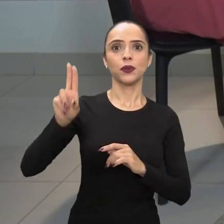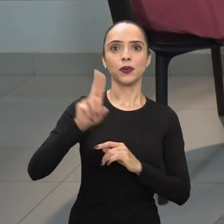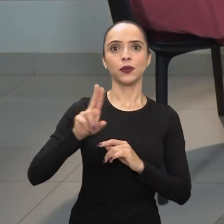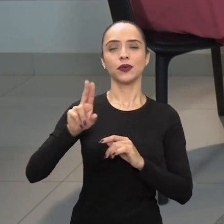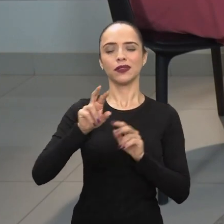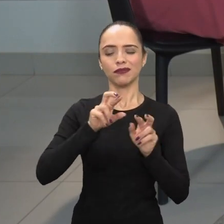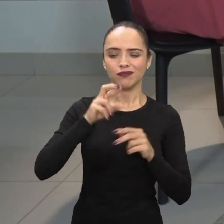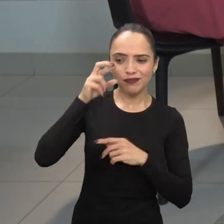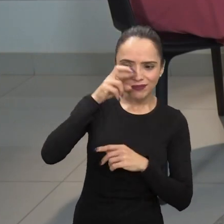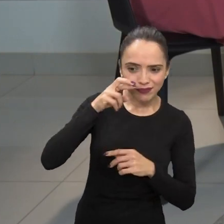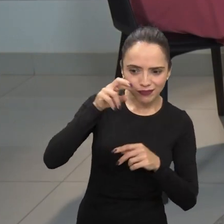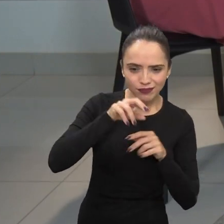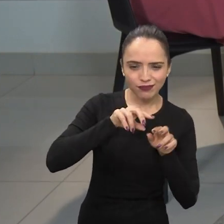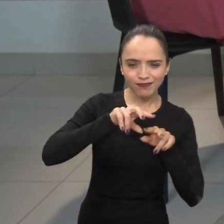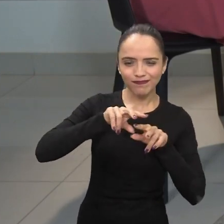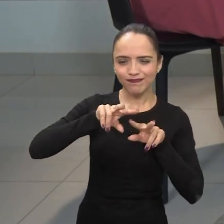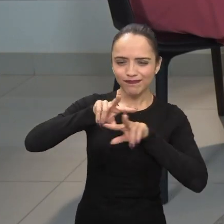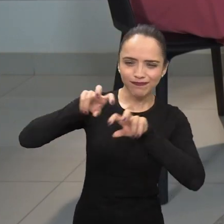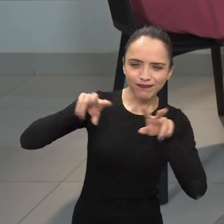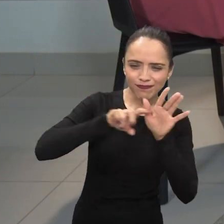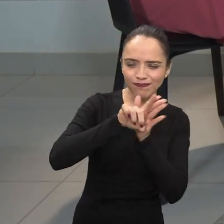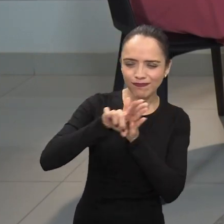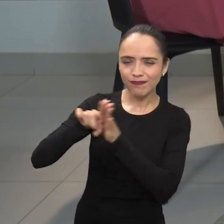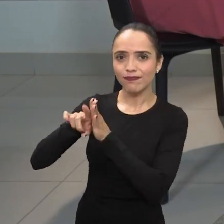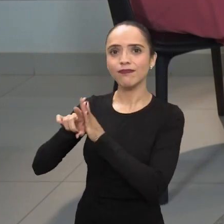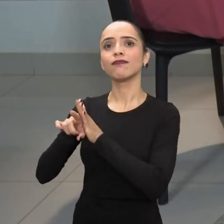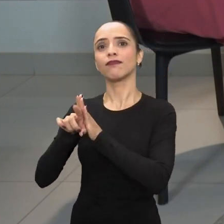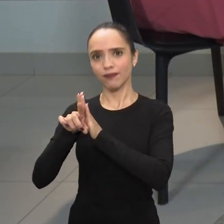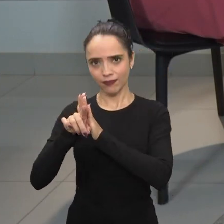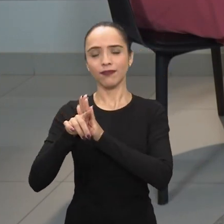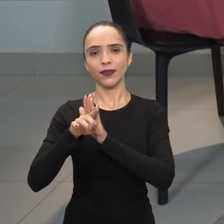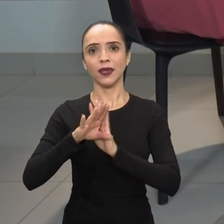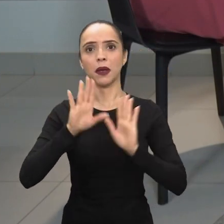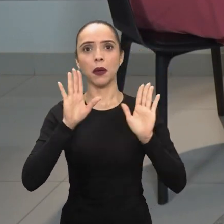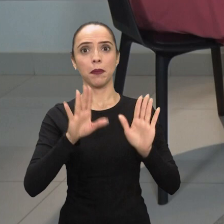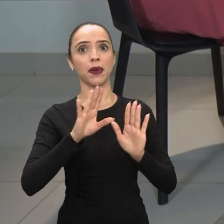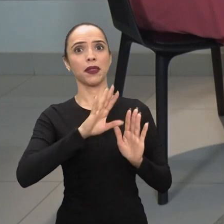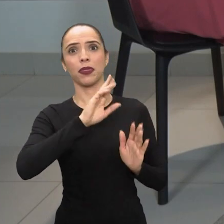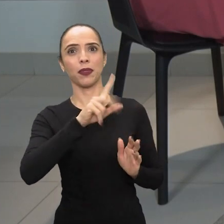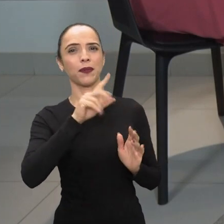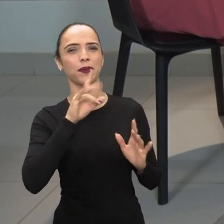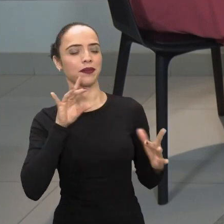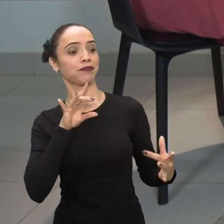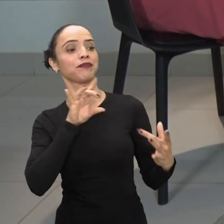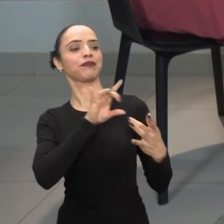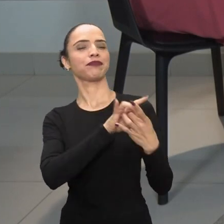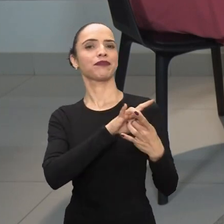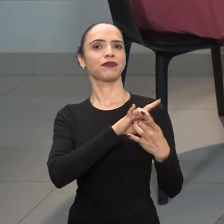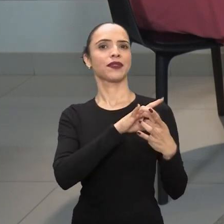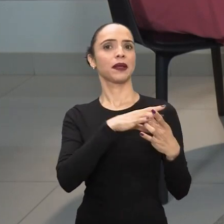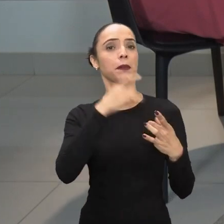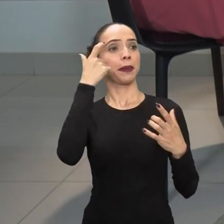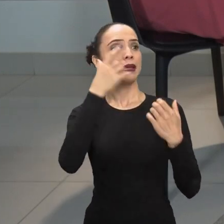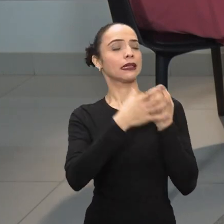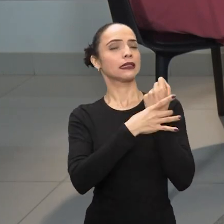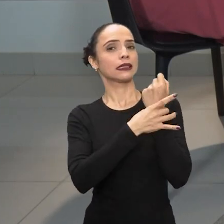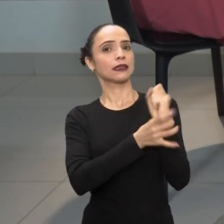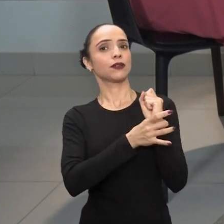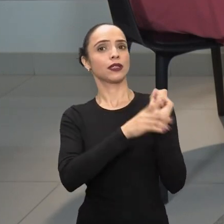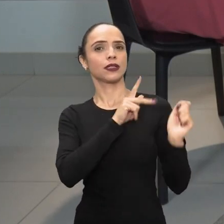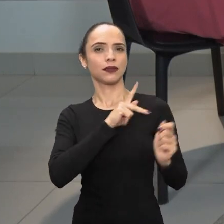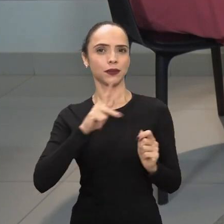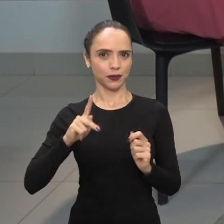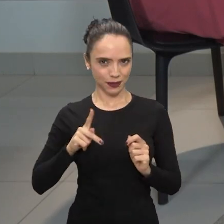investigativo mas não uma inteligência linguada com a política de segurança pública como um todo para pensar Segurança Pública né